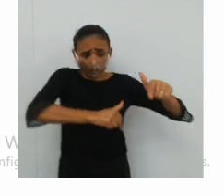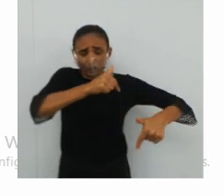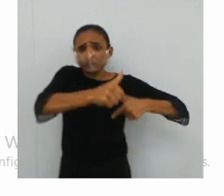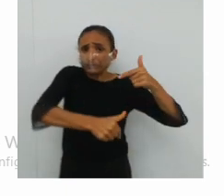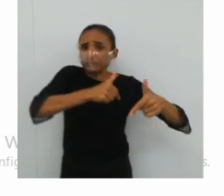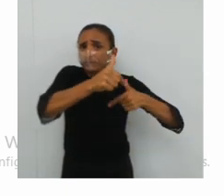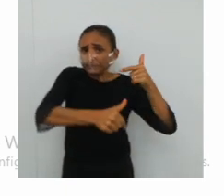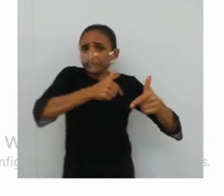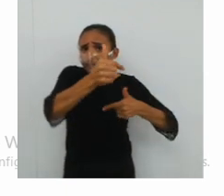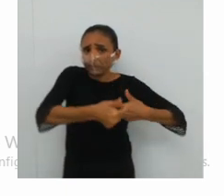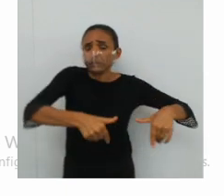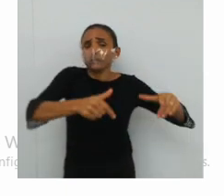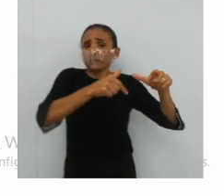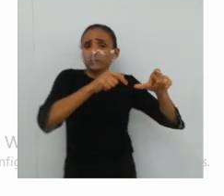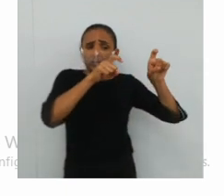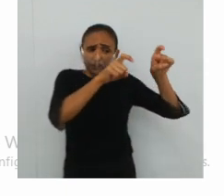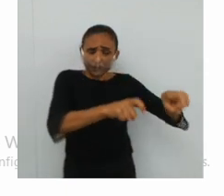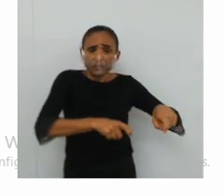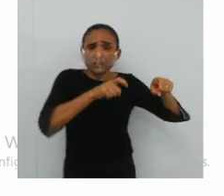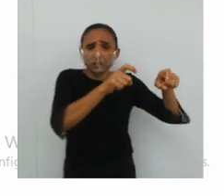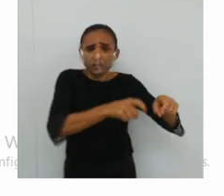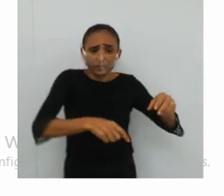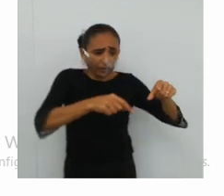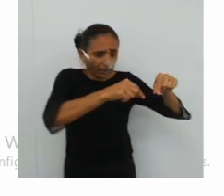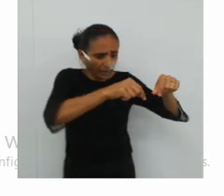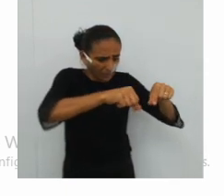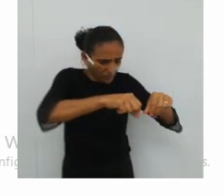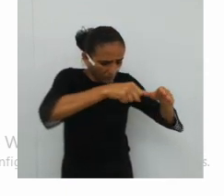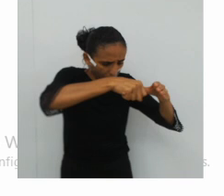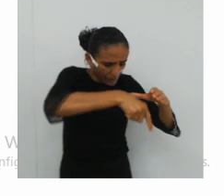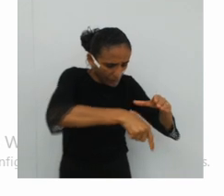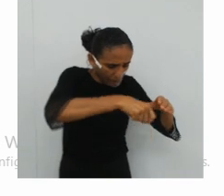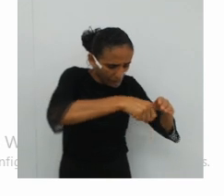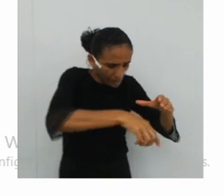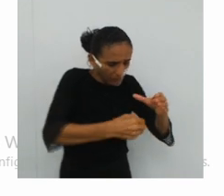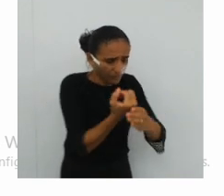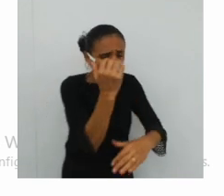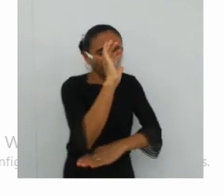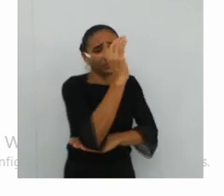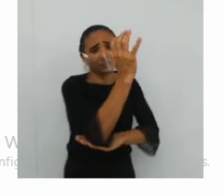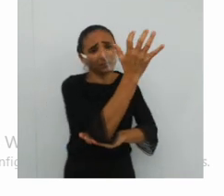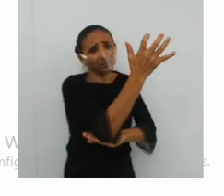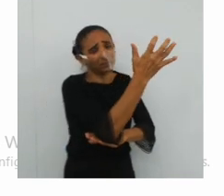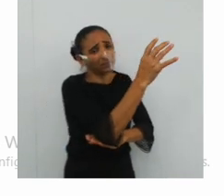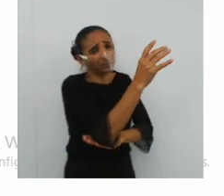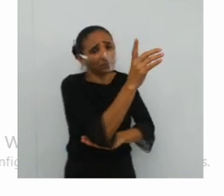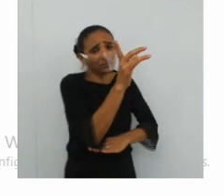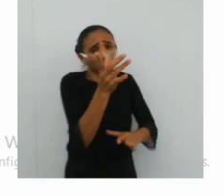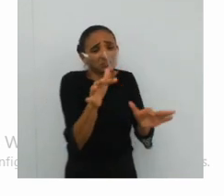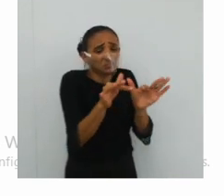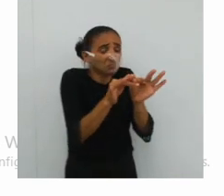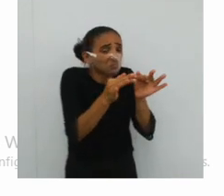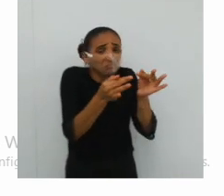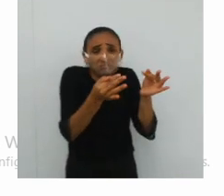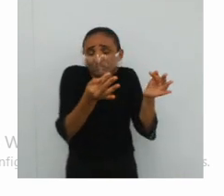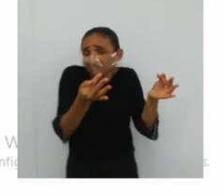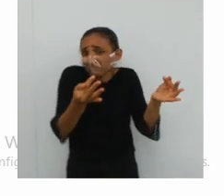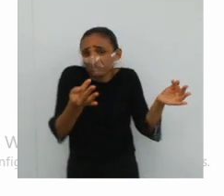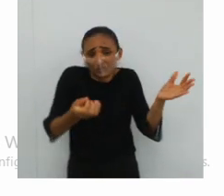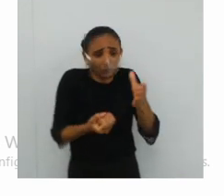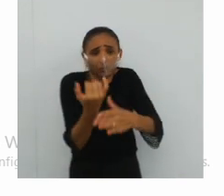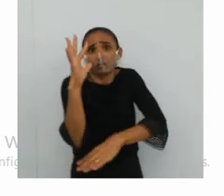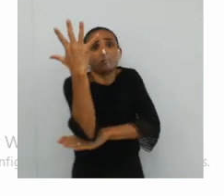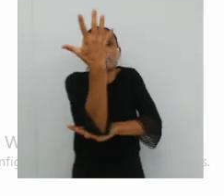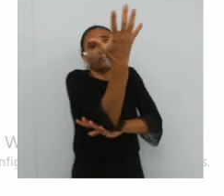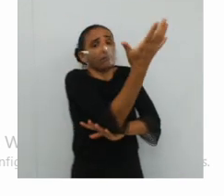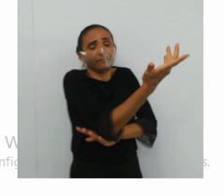campo. Tá? As sementes para a produção são de baixa qualidade. Tá? Ela não germina todas,